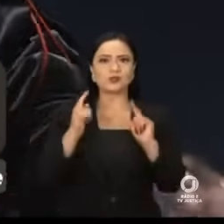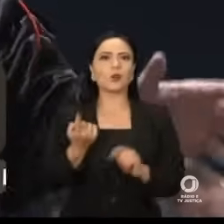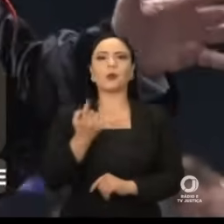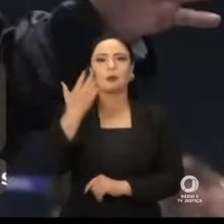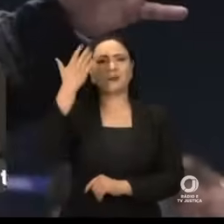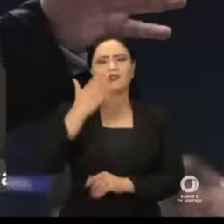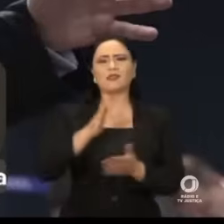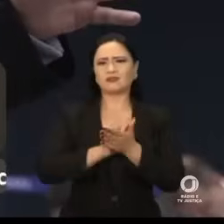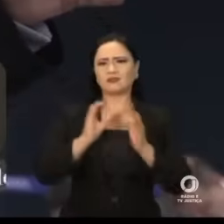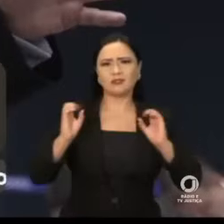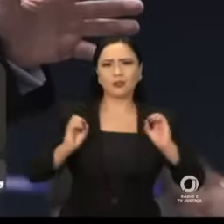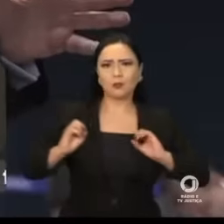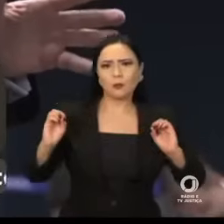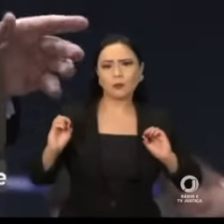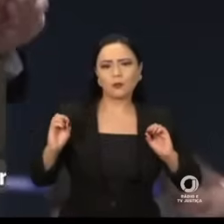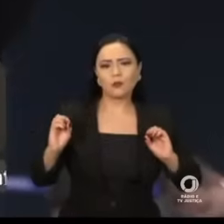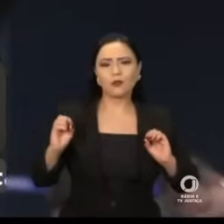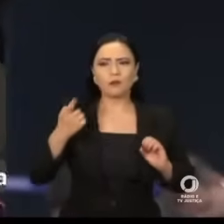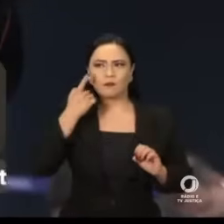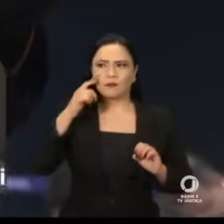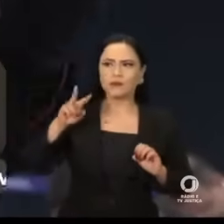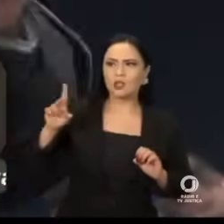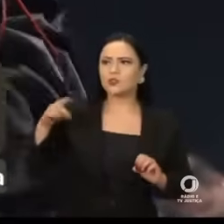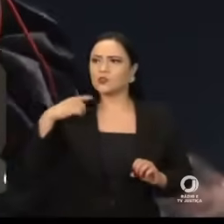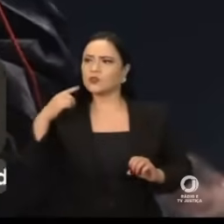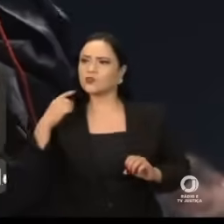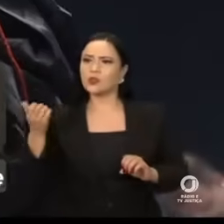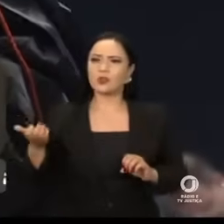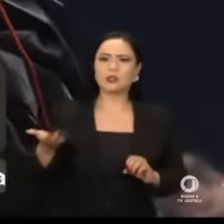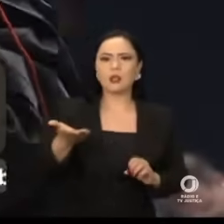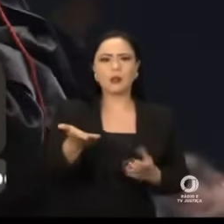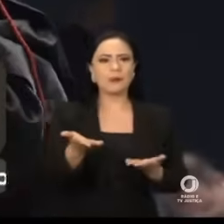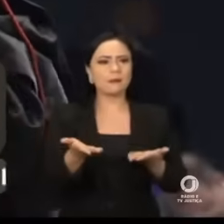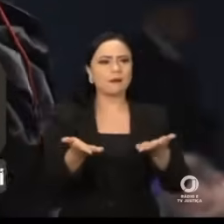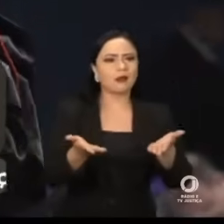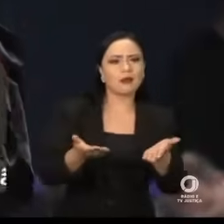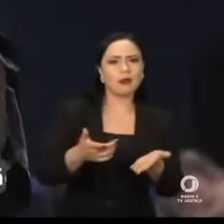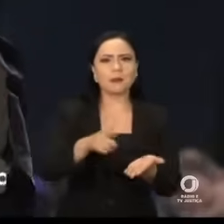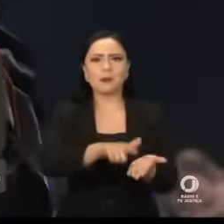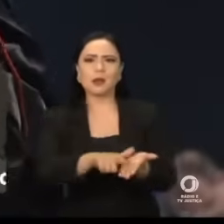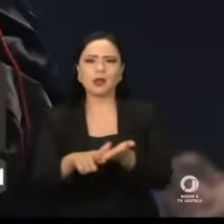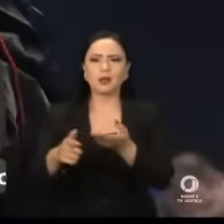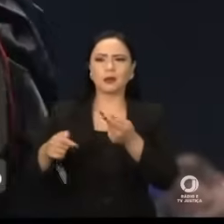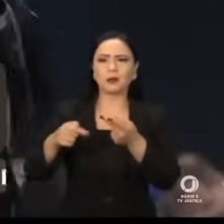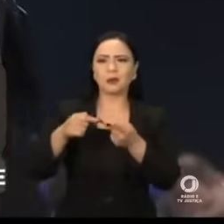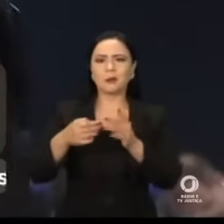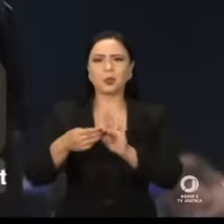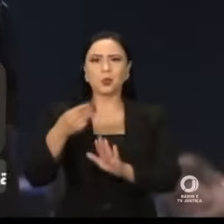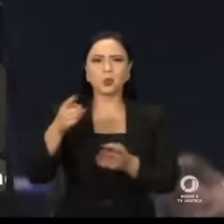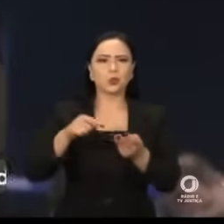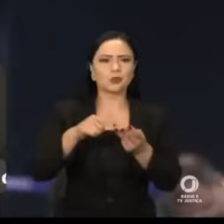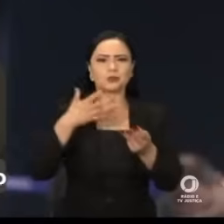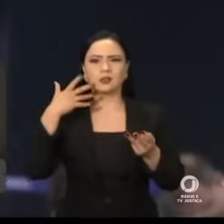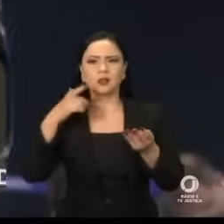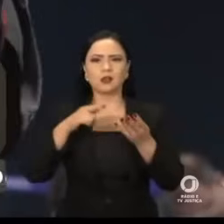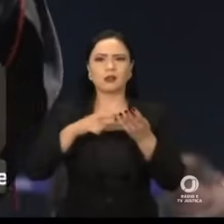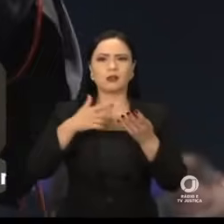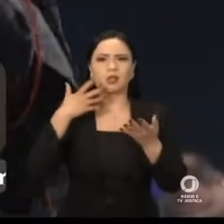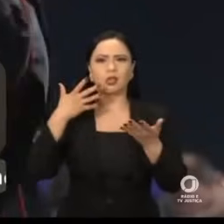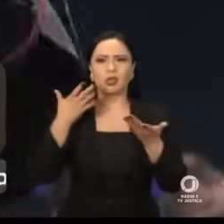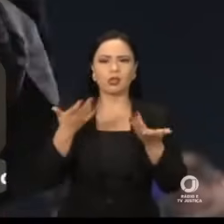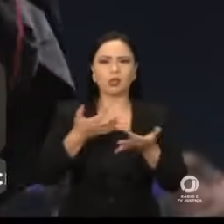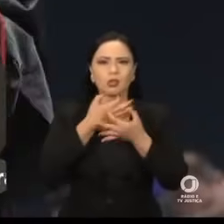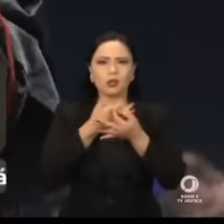Eu vejo aqui os advogados trazendo, olha, esse papel, essa minuta, essa questão, esse depoimento, não há